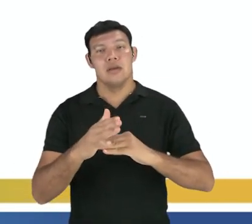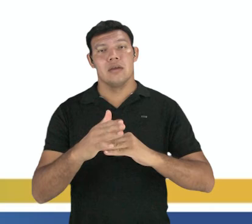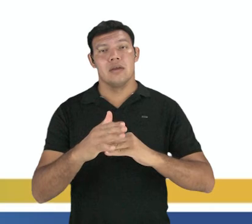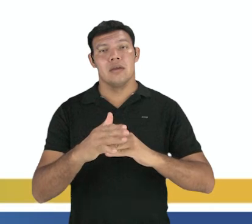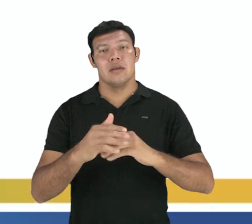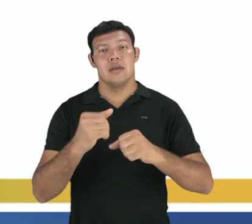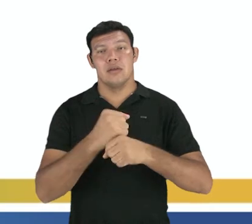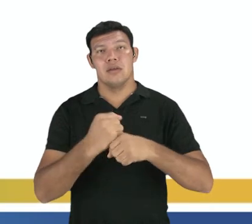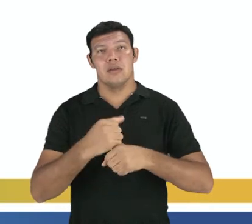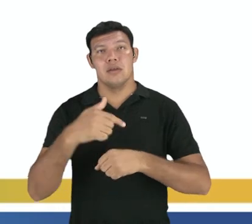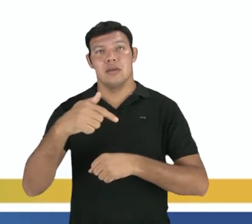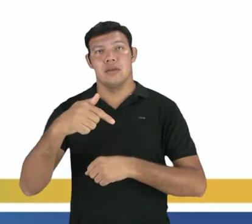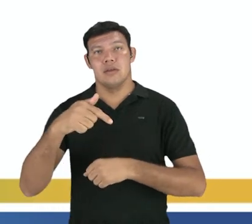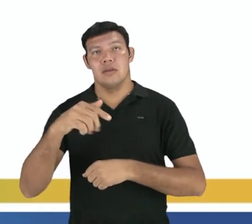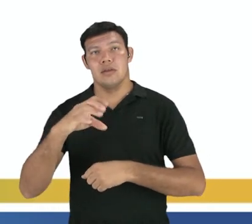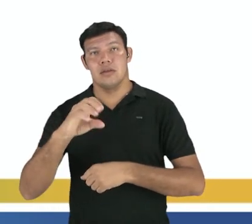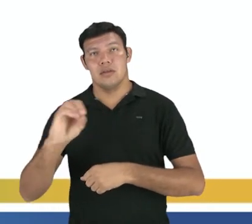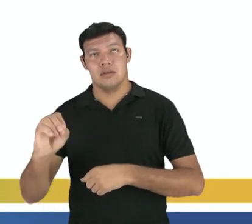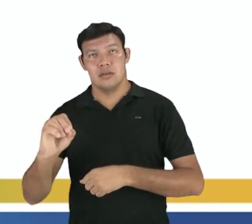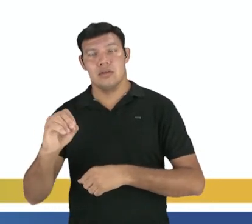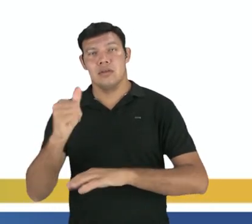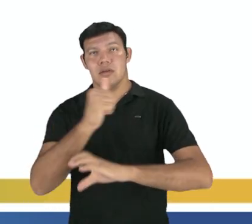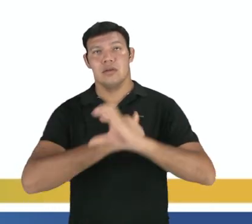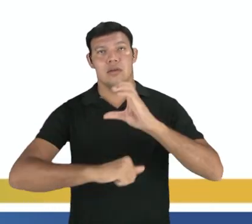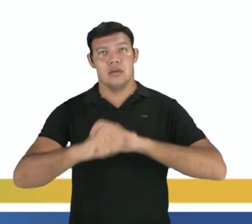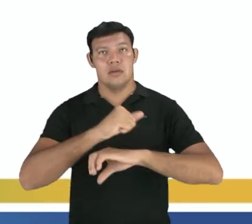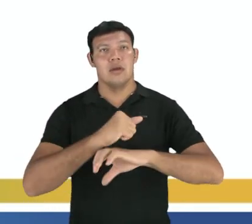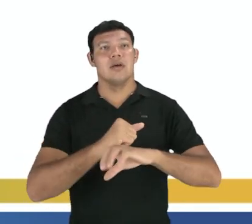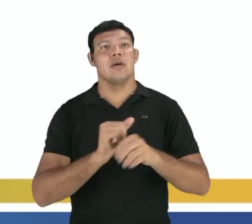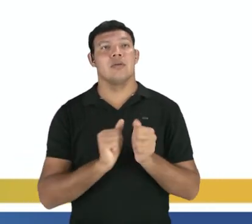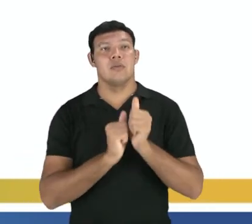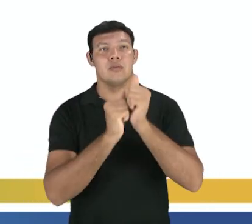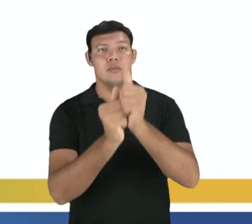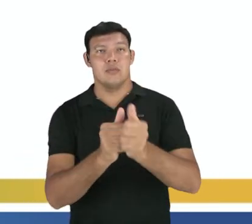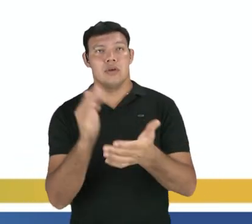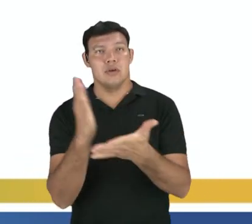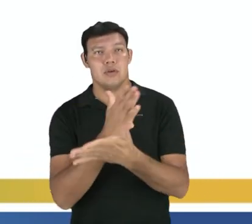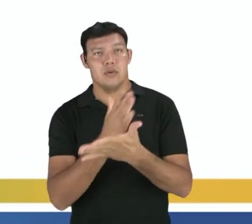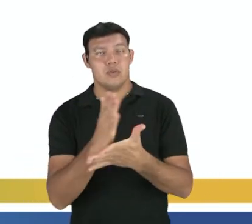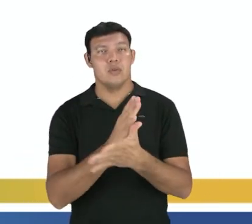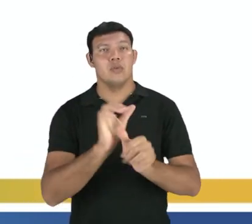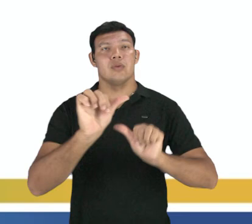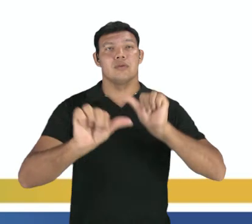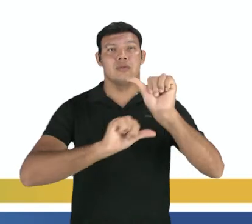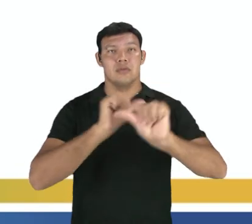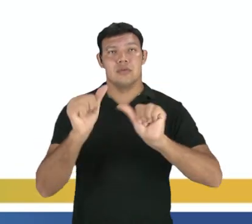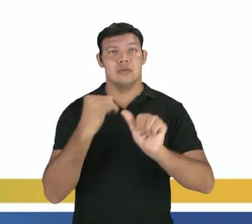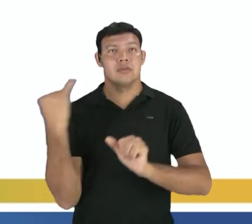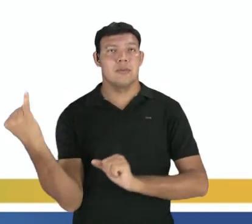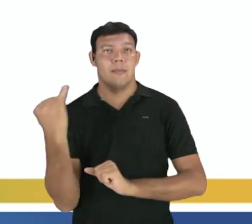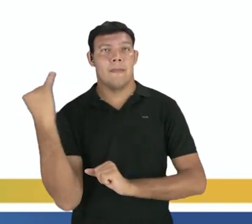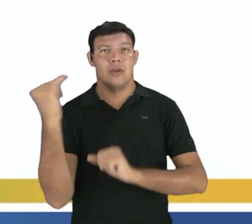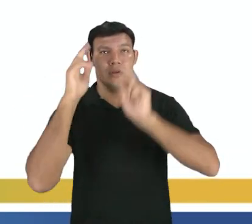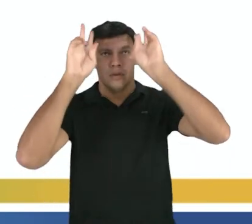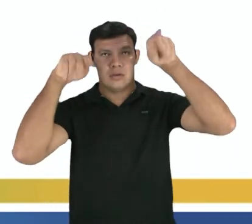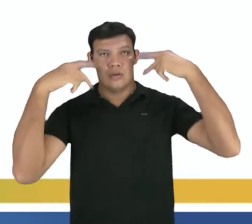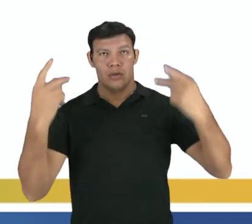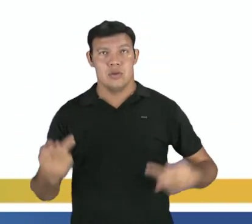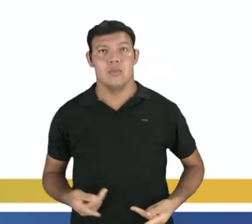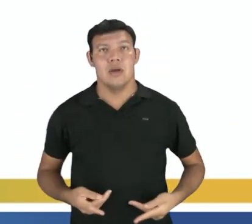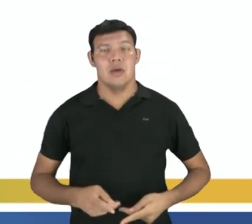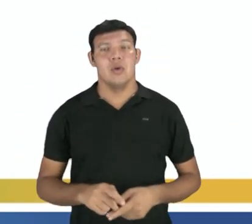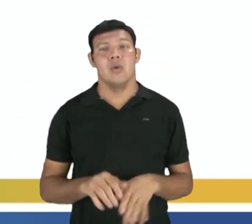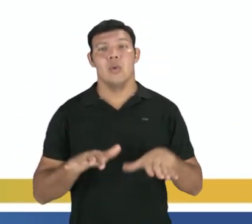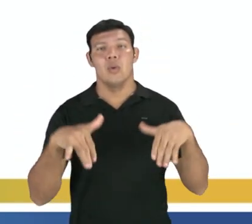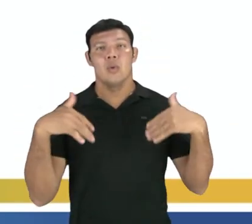por algumas mudanças básicas para a humanidade. Entre essas, poderíamos citar o aparecimento